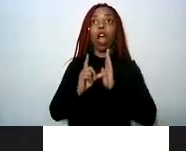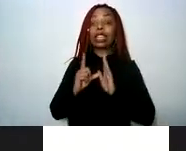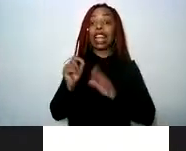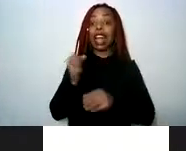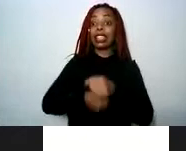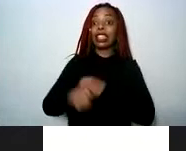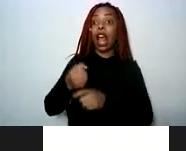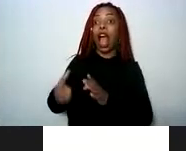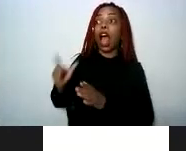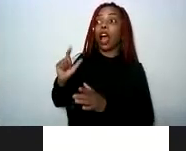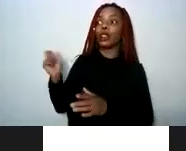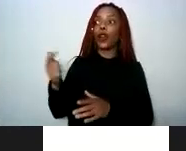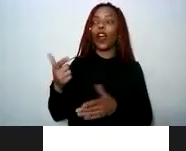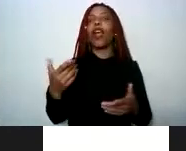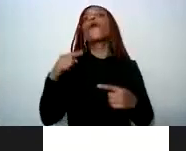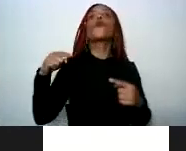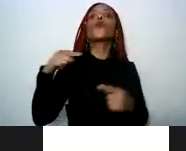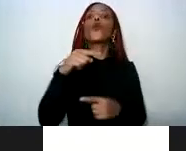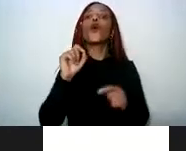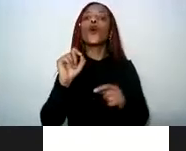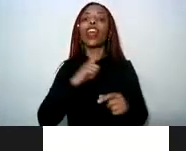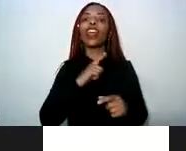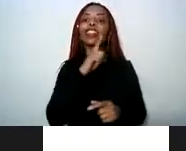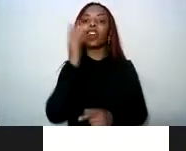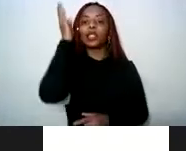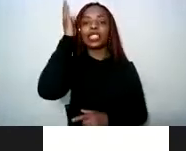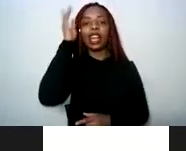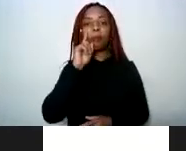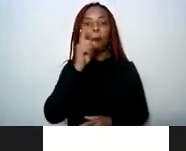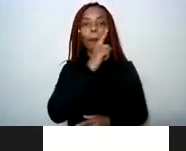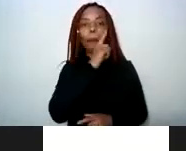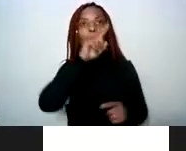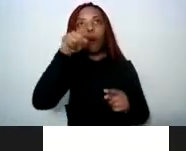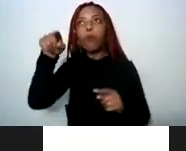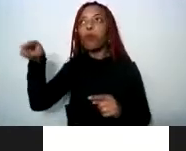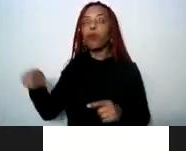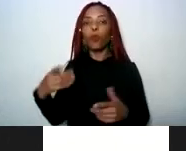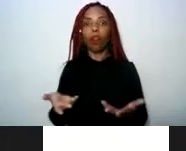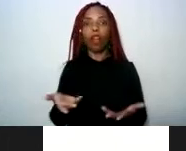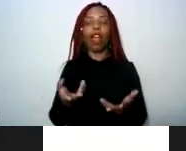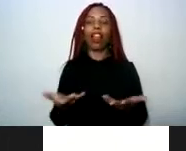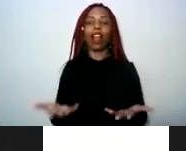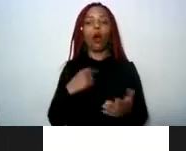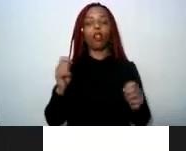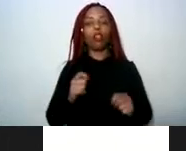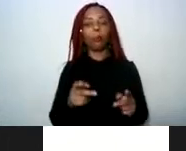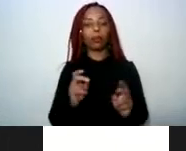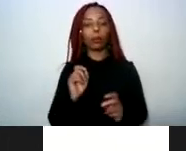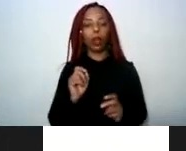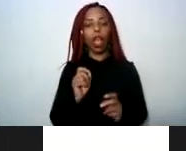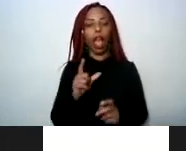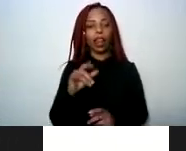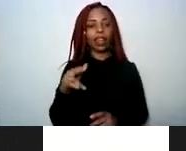-históricos do Sesc Pompeia então a gente vê indícios de caminhos que a Lina percorreu